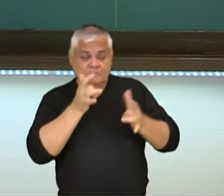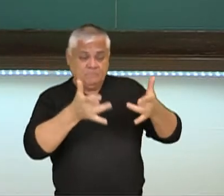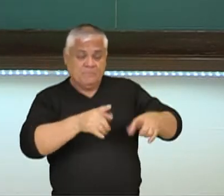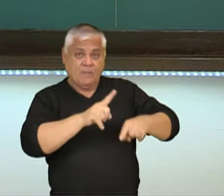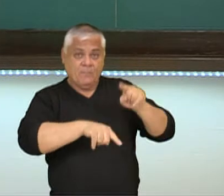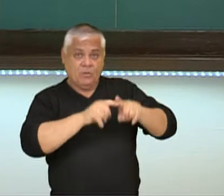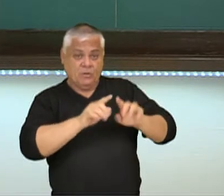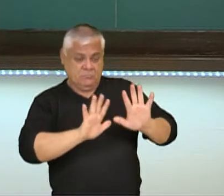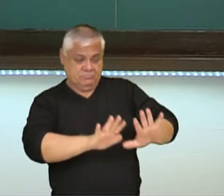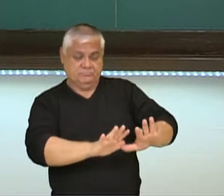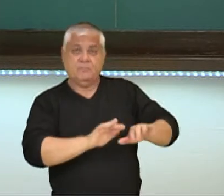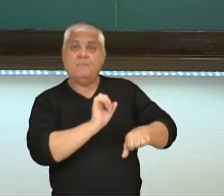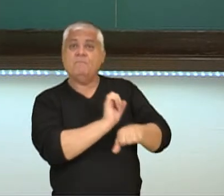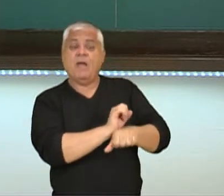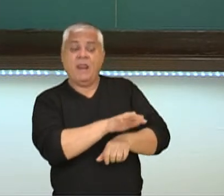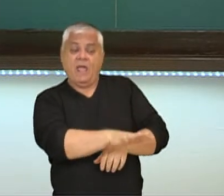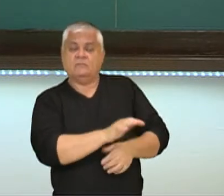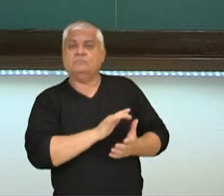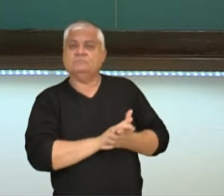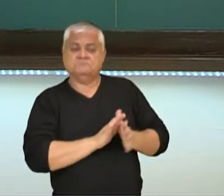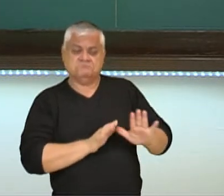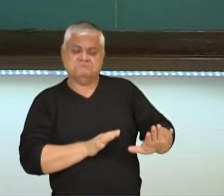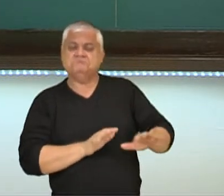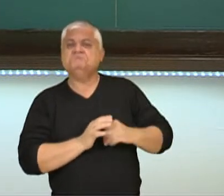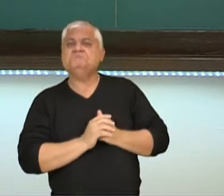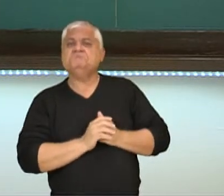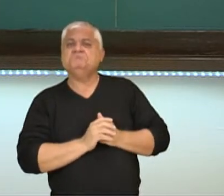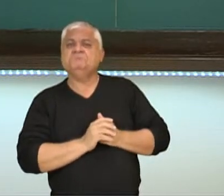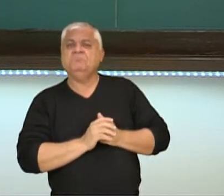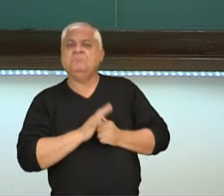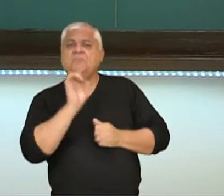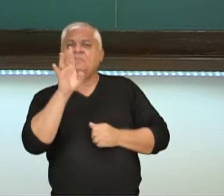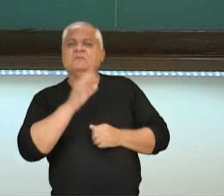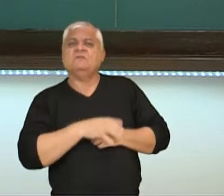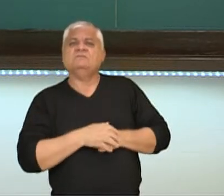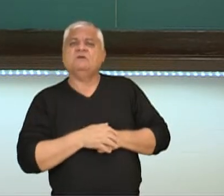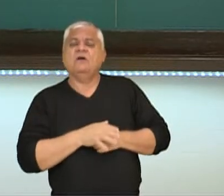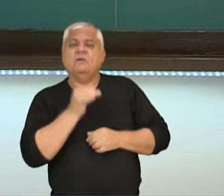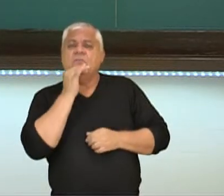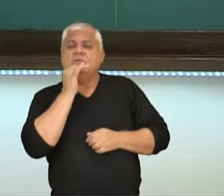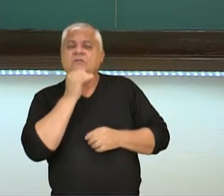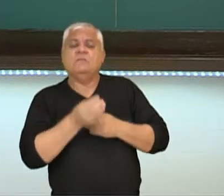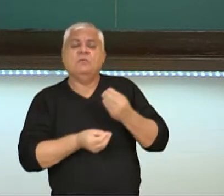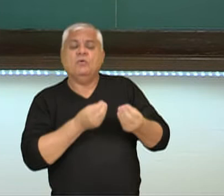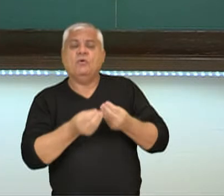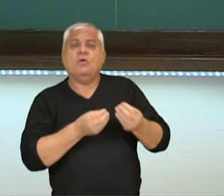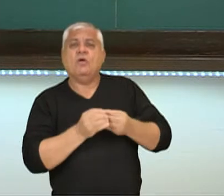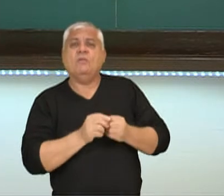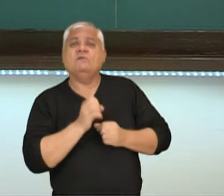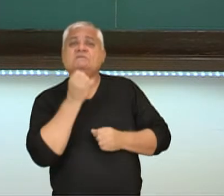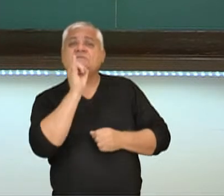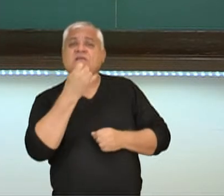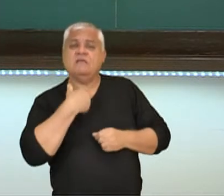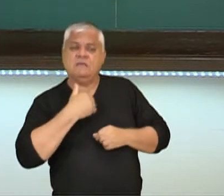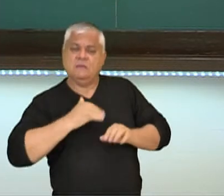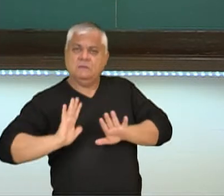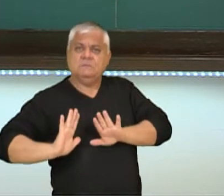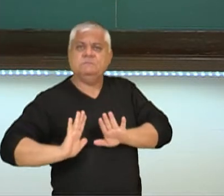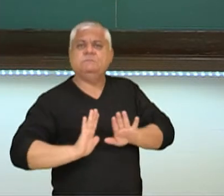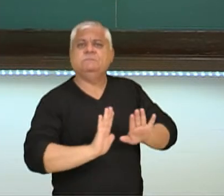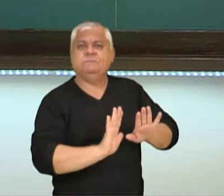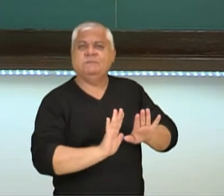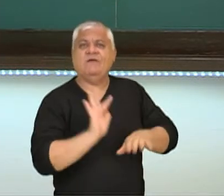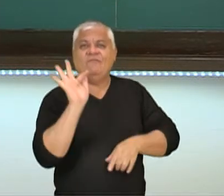está parado. Então, ele está parado. Você só vai tirar essa condição dele estar parado se você aplicar uma